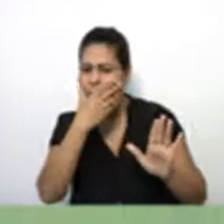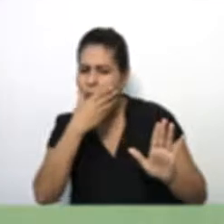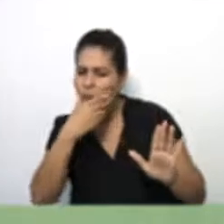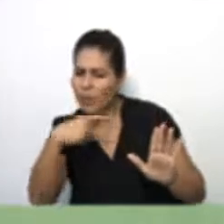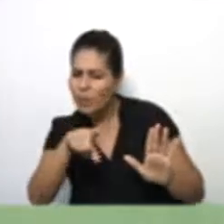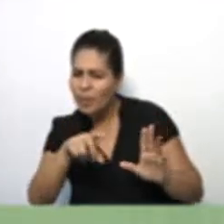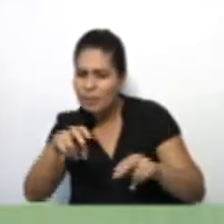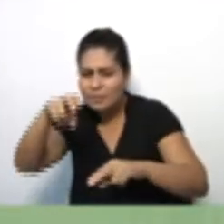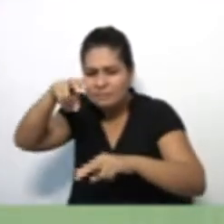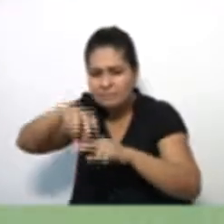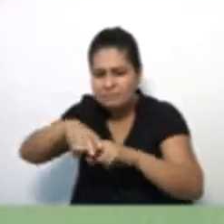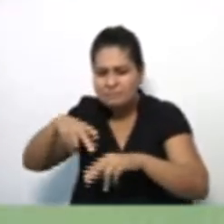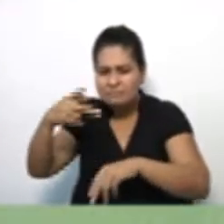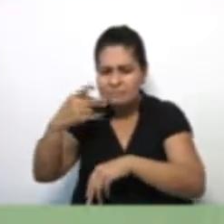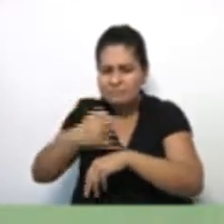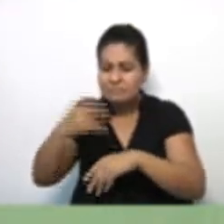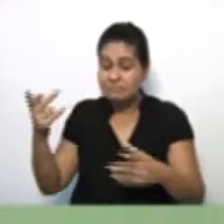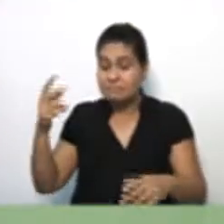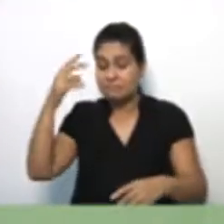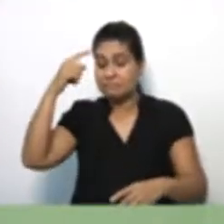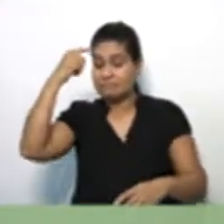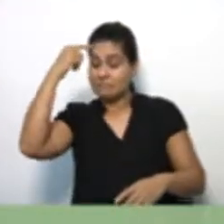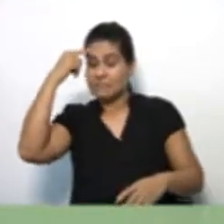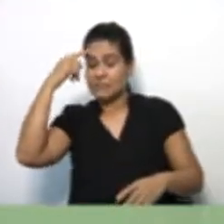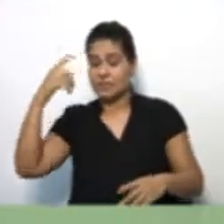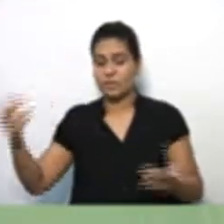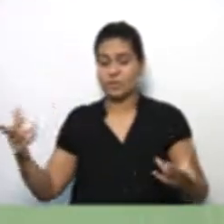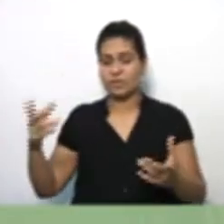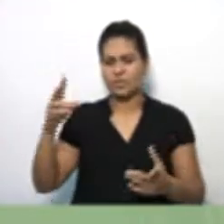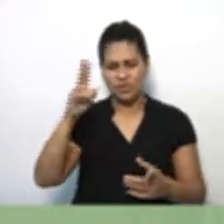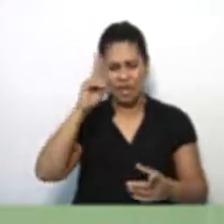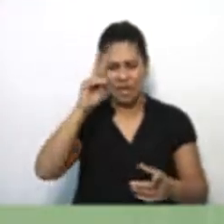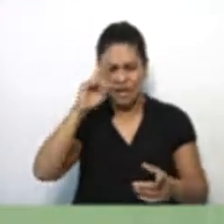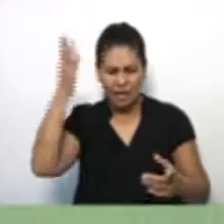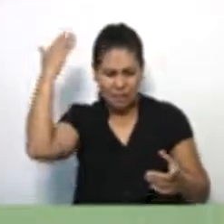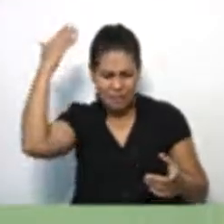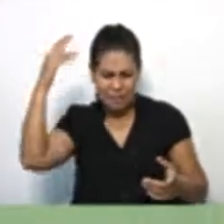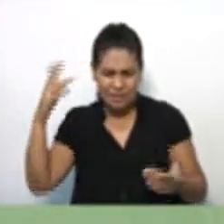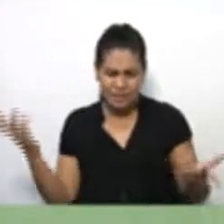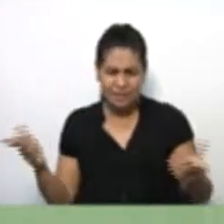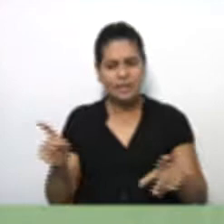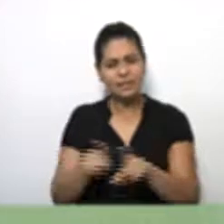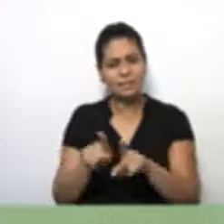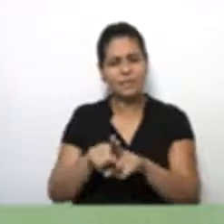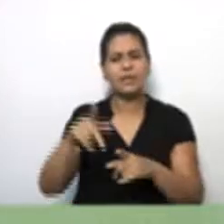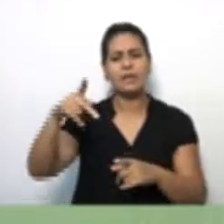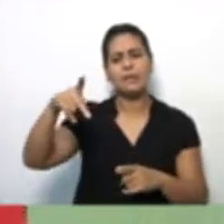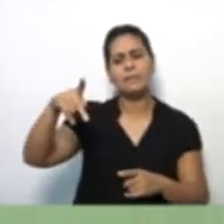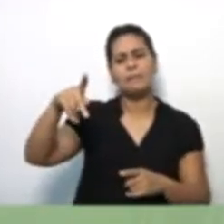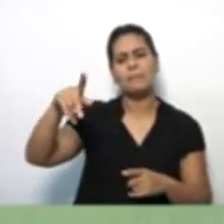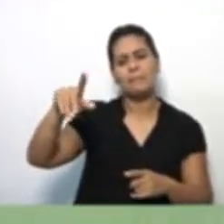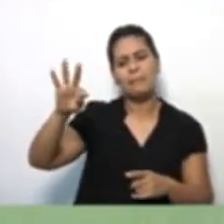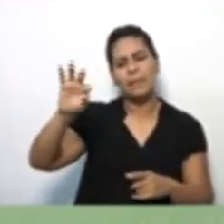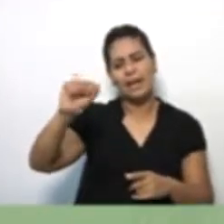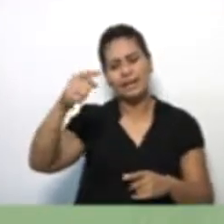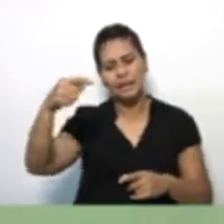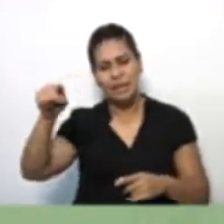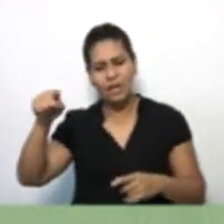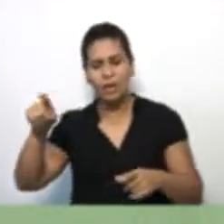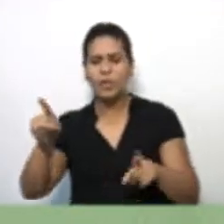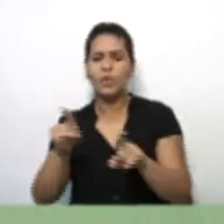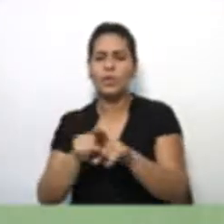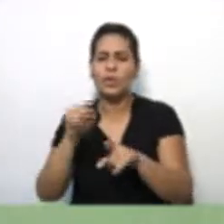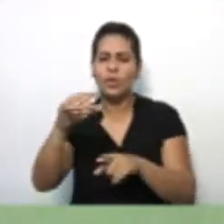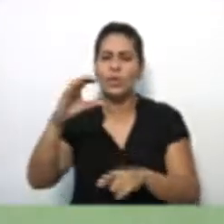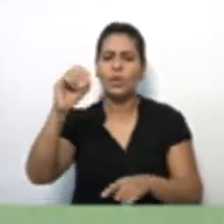Você lembra lá do Aristóteles? Você teve essa aula lá de literatura? Platão, meu querido, se você não teve, você vai ver agora